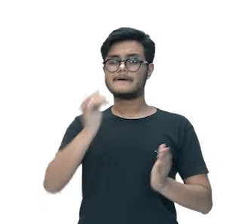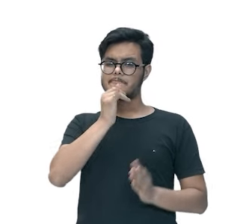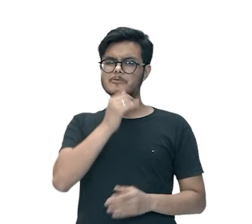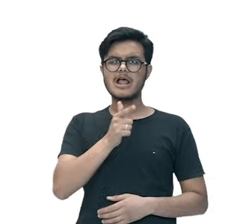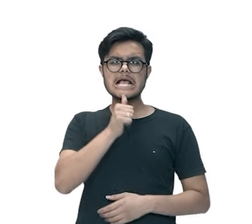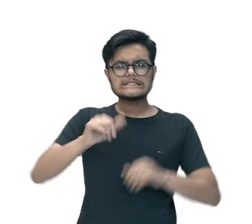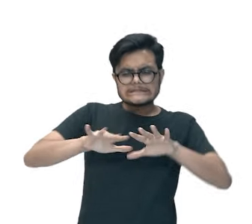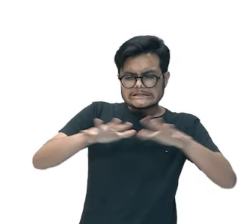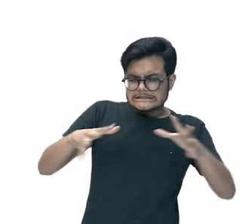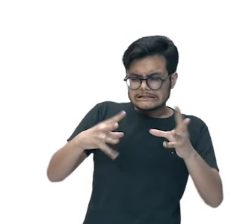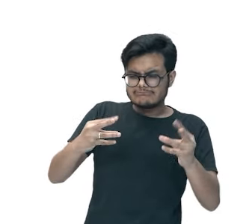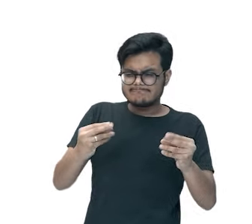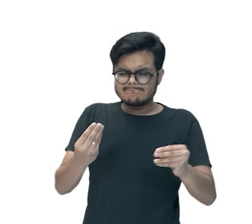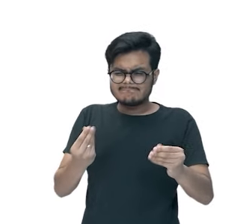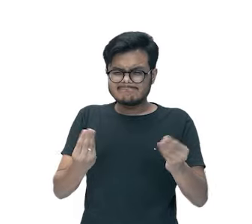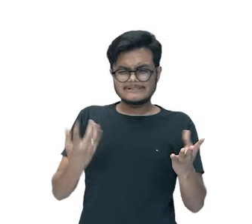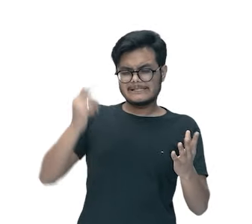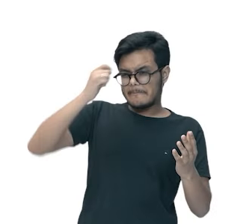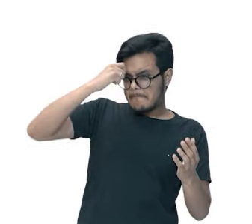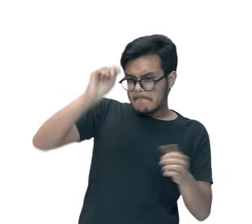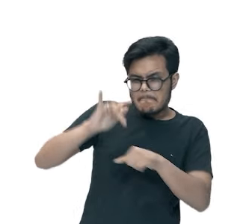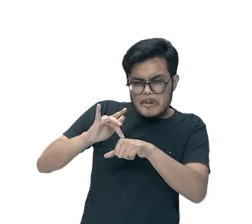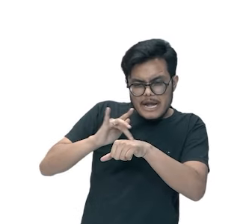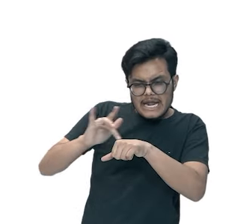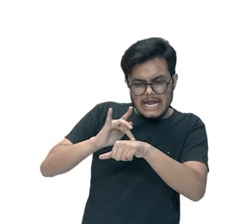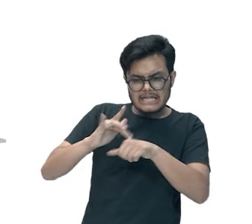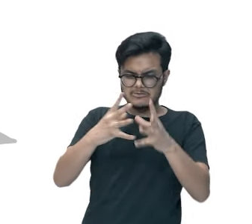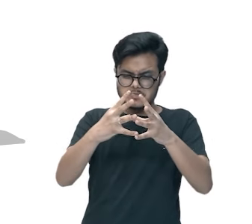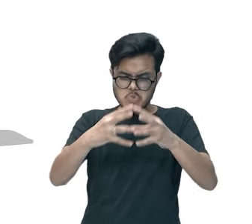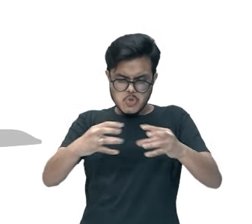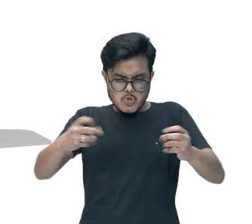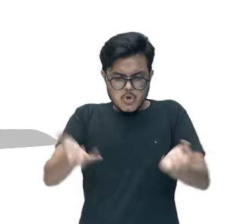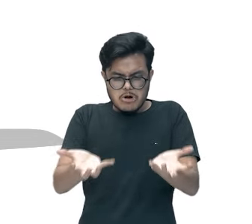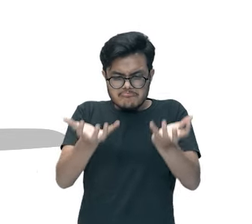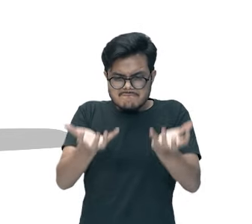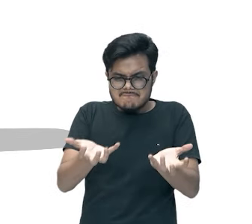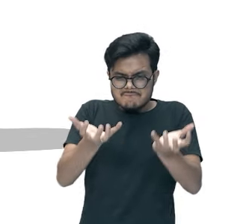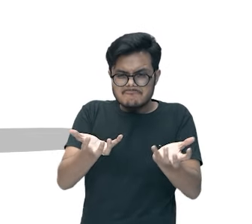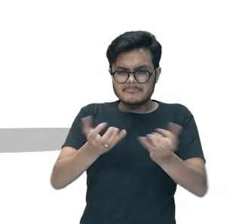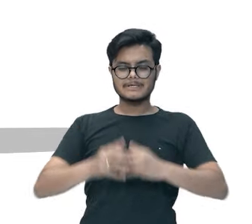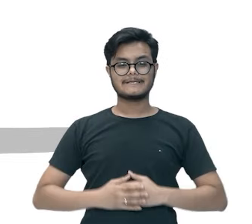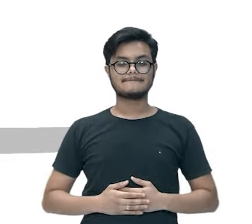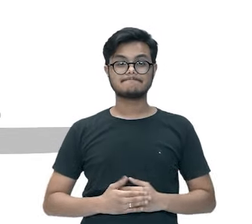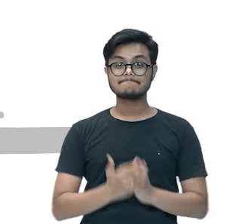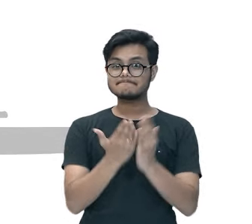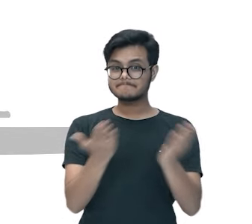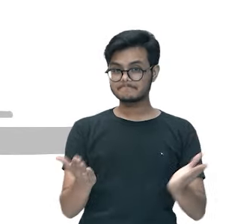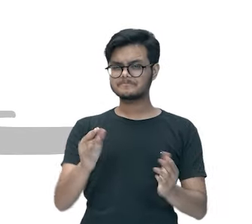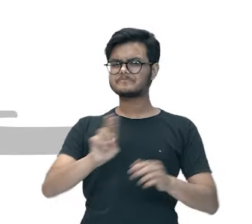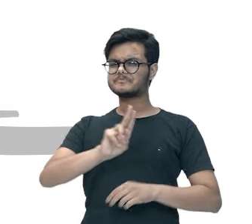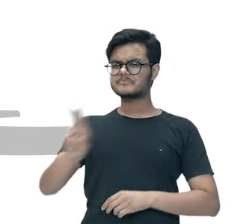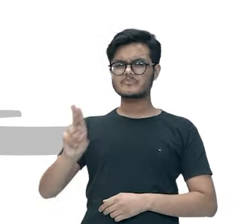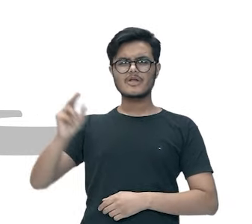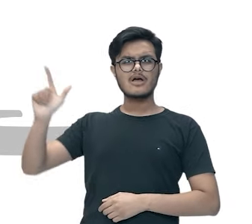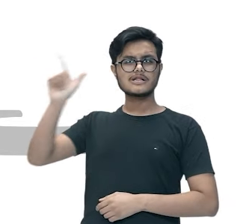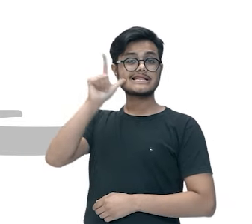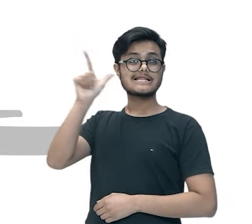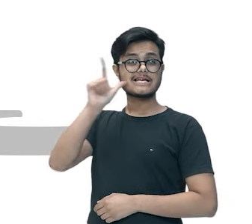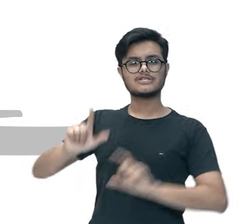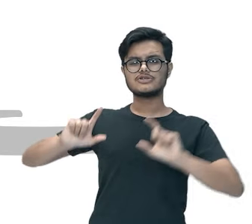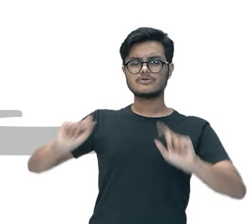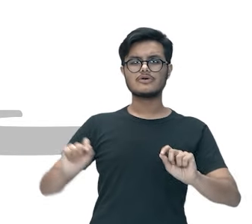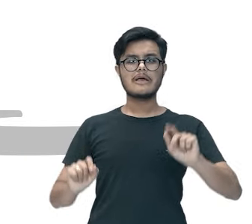escuro, viscoso, inflamável e menos denso que a água. Petróleo, do latim petroleum, é a